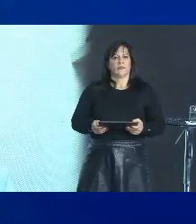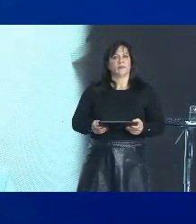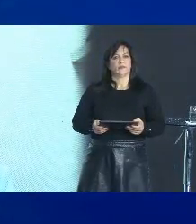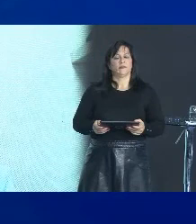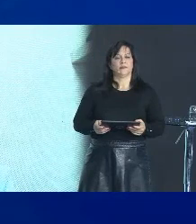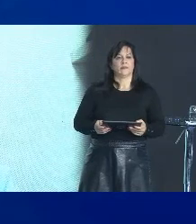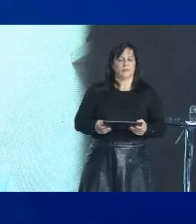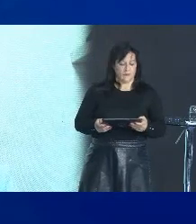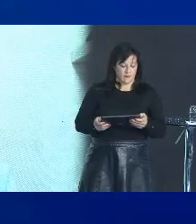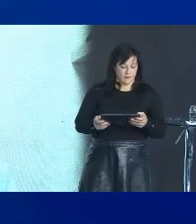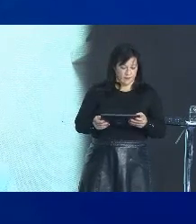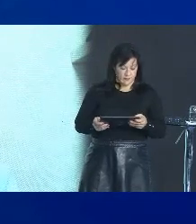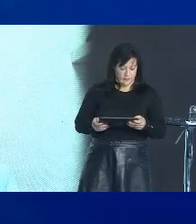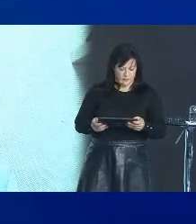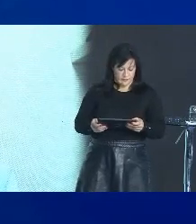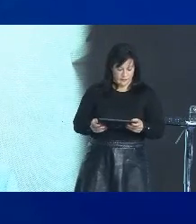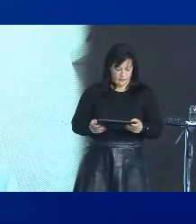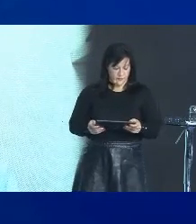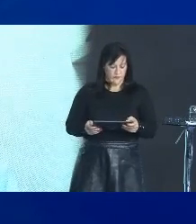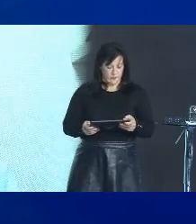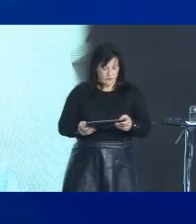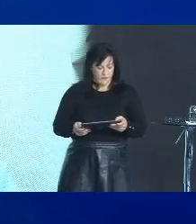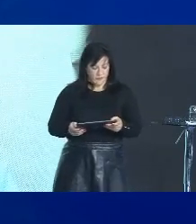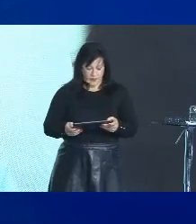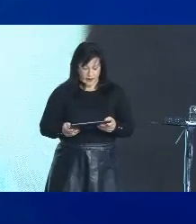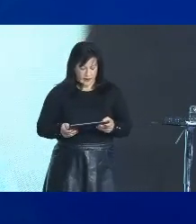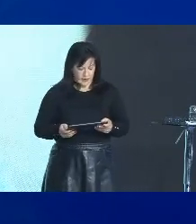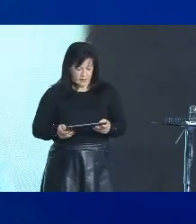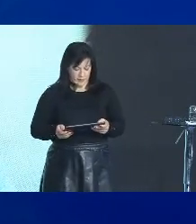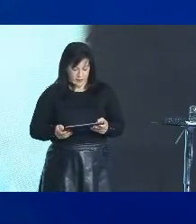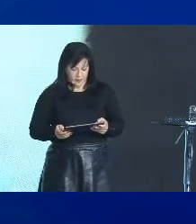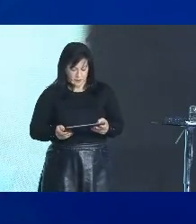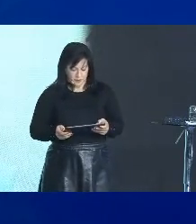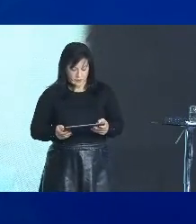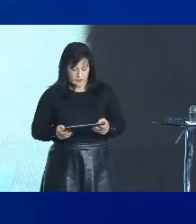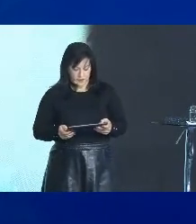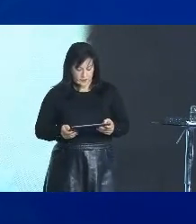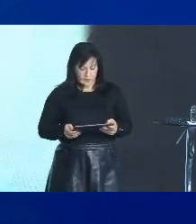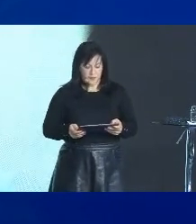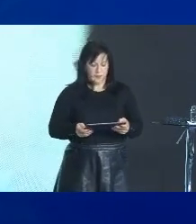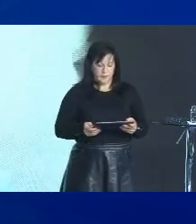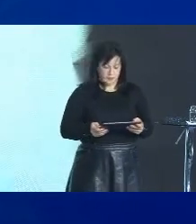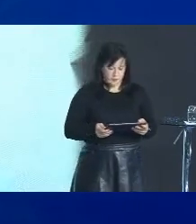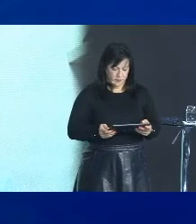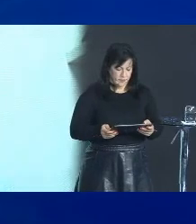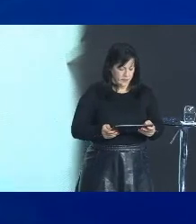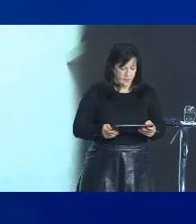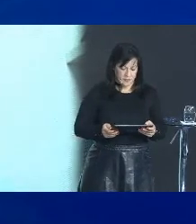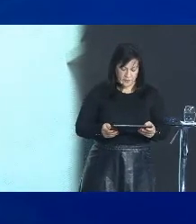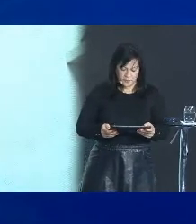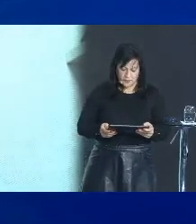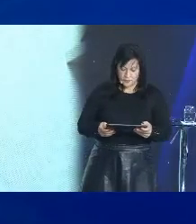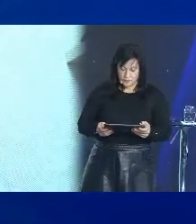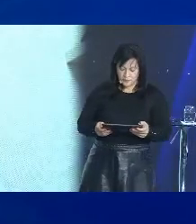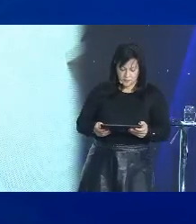concentrado também. Pernambuco, né, perdão, olhando especificamente a cidade de Recife, tem alguns incentivos bacanas na cidade